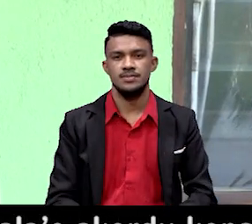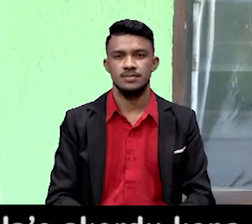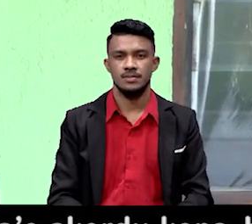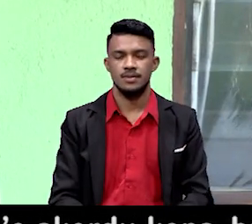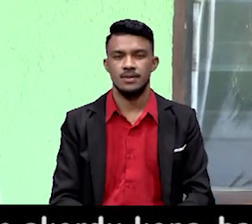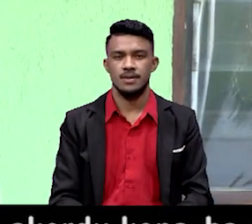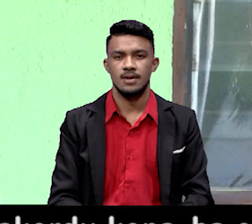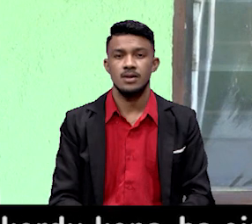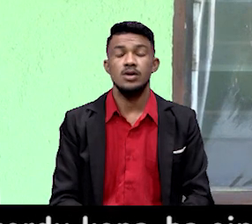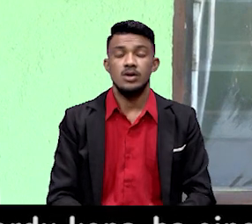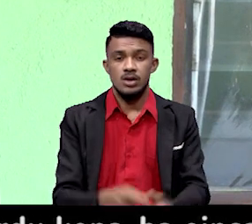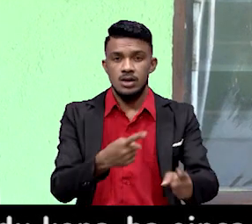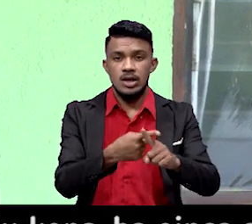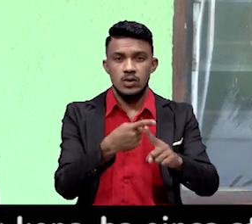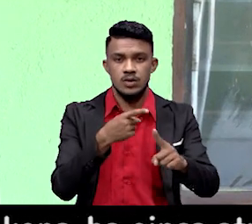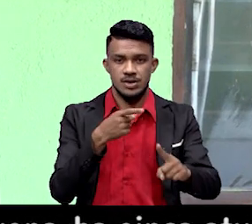liu husi